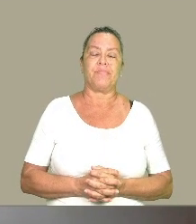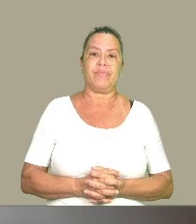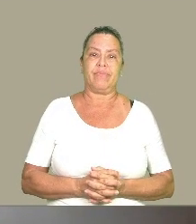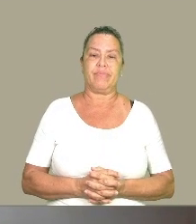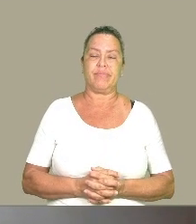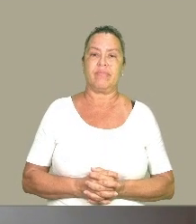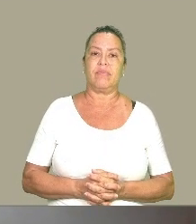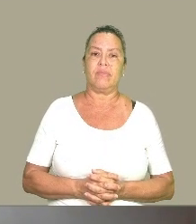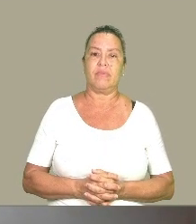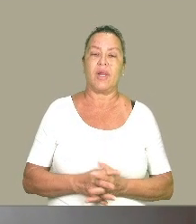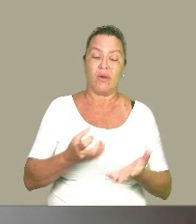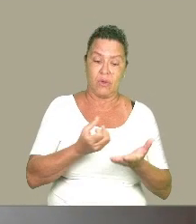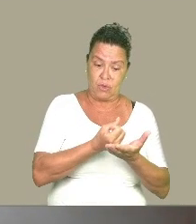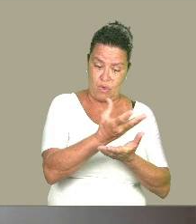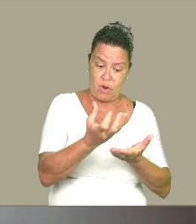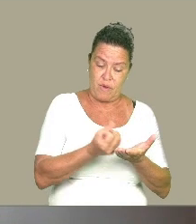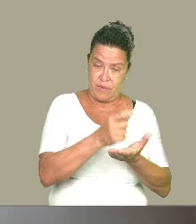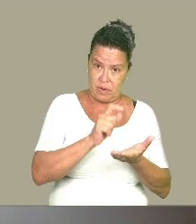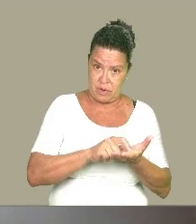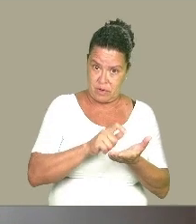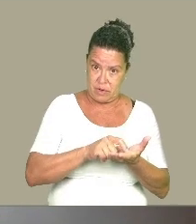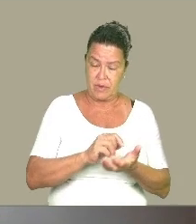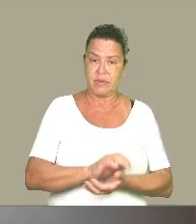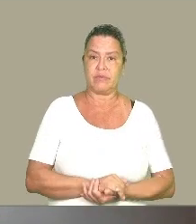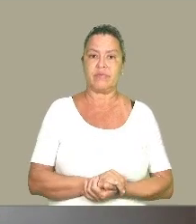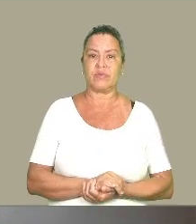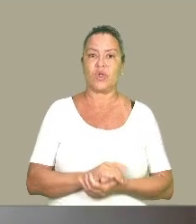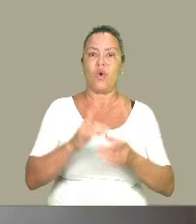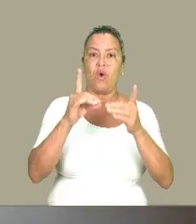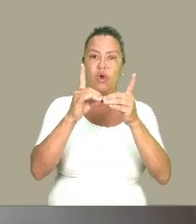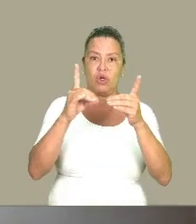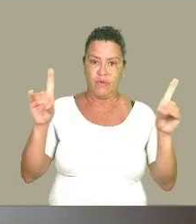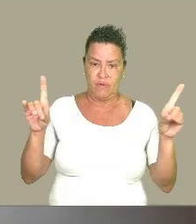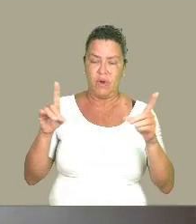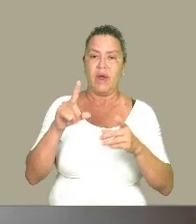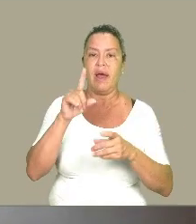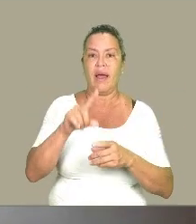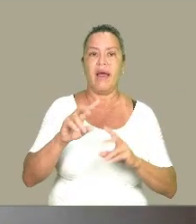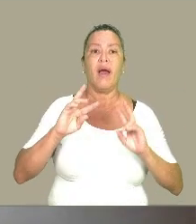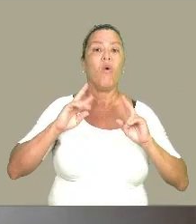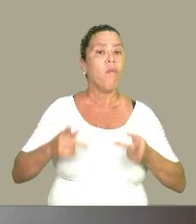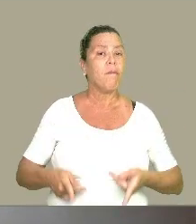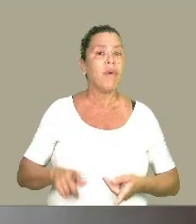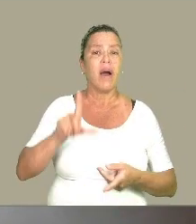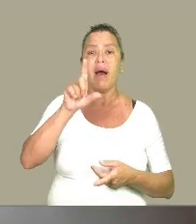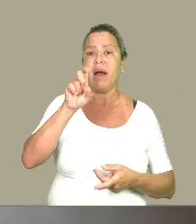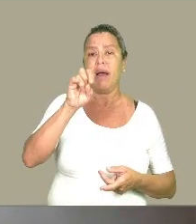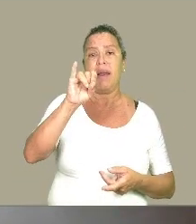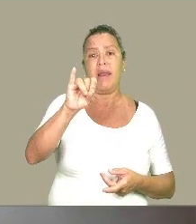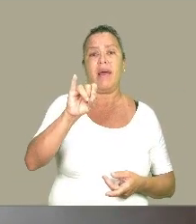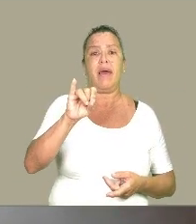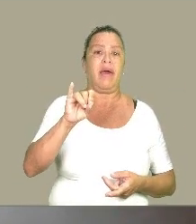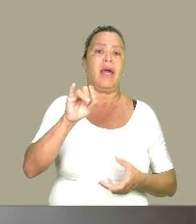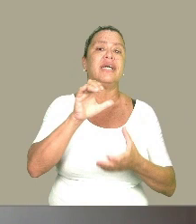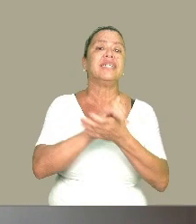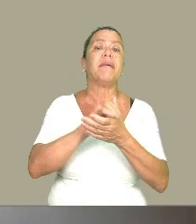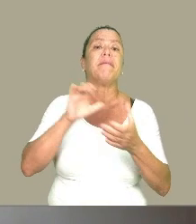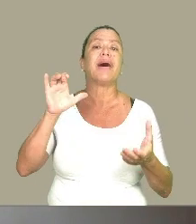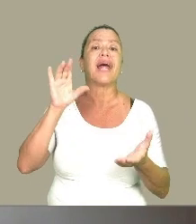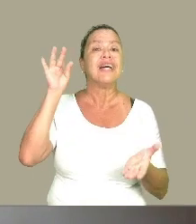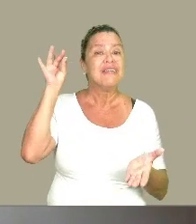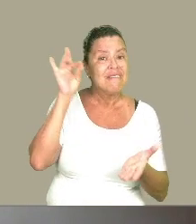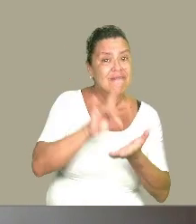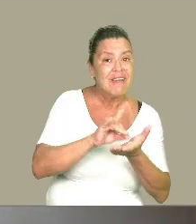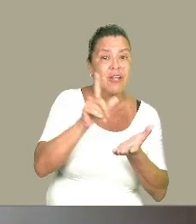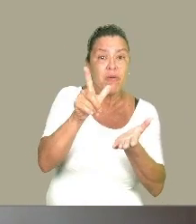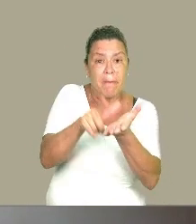Ainda no Evangelho segundo o Espiritismo, o divórcio é lei humana que tem por objeto separar legalmente